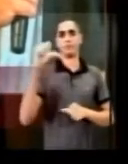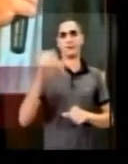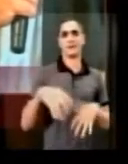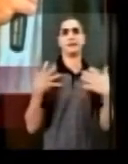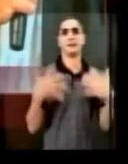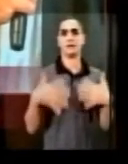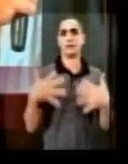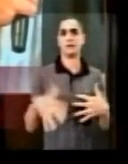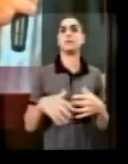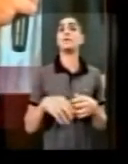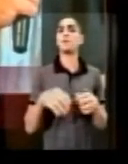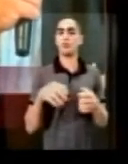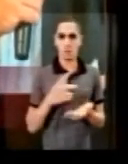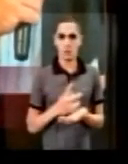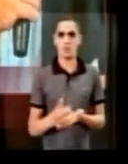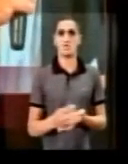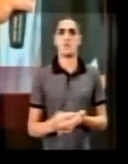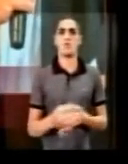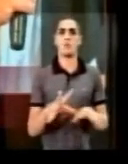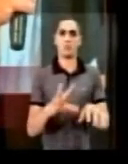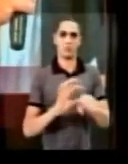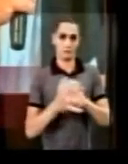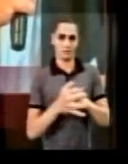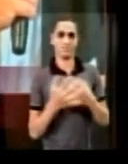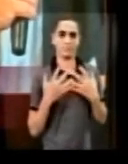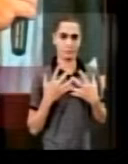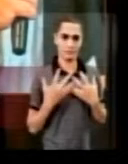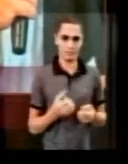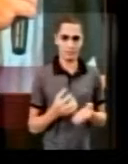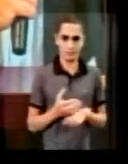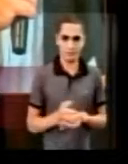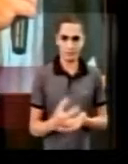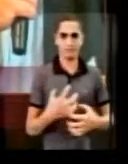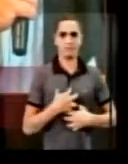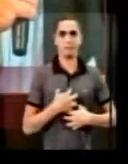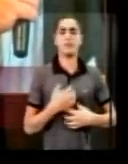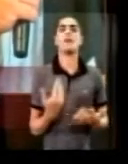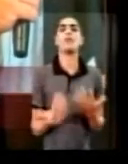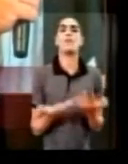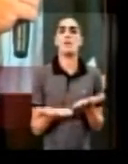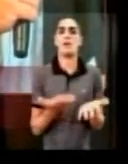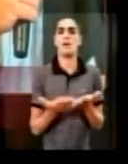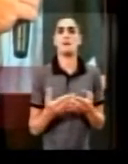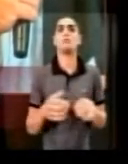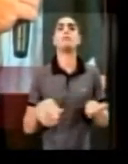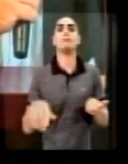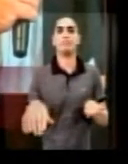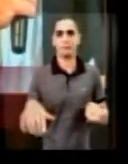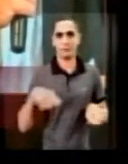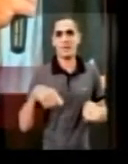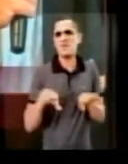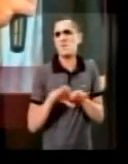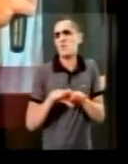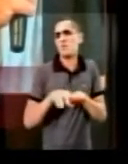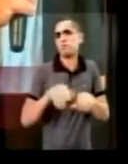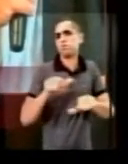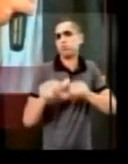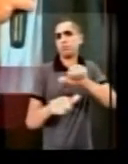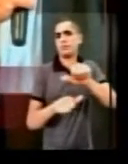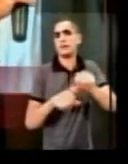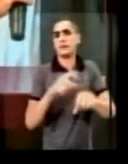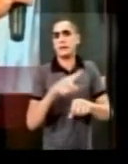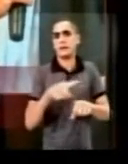uma porcentagem de Covid menor. Tá? Ela também teve uma variação, mas ela continua